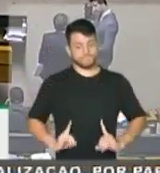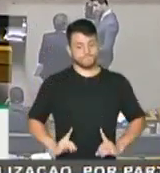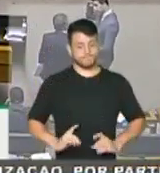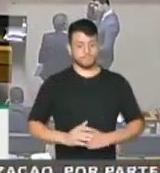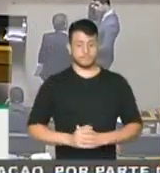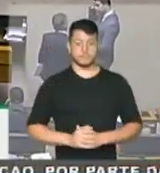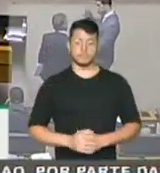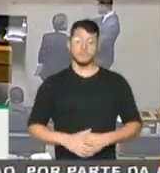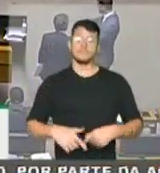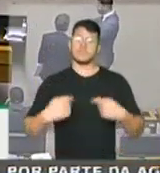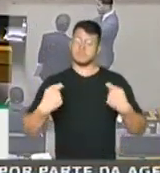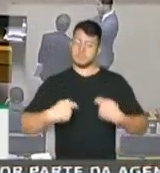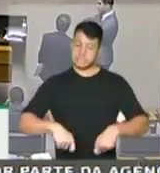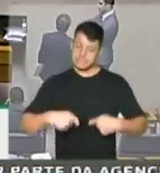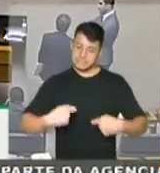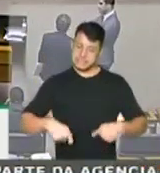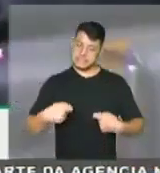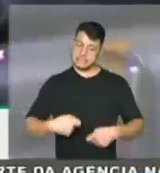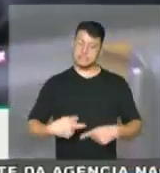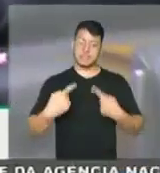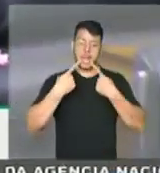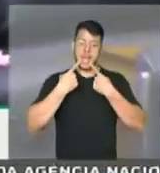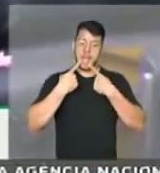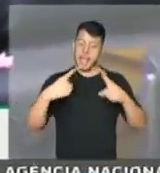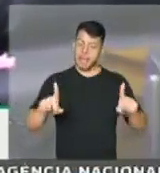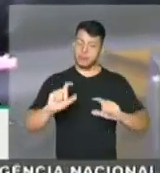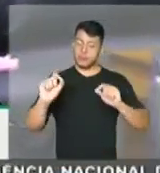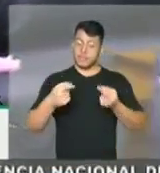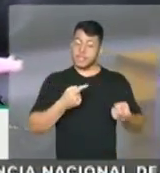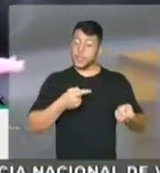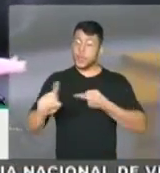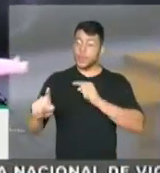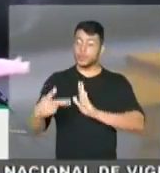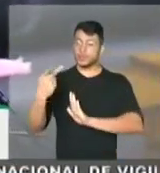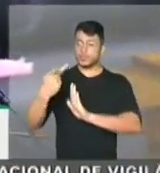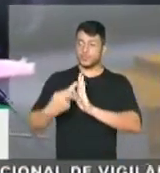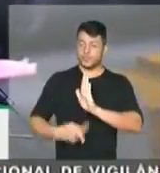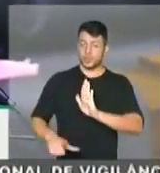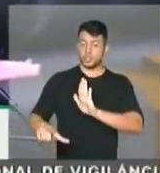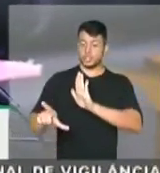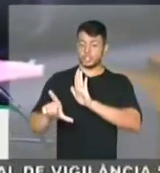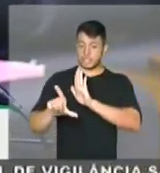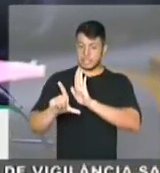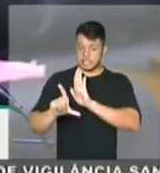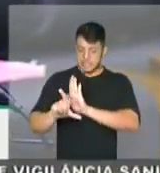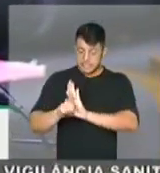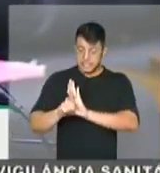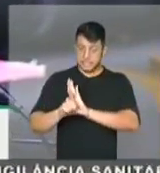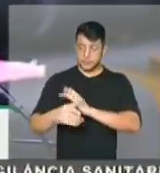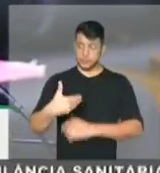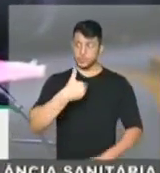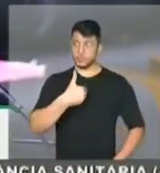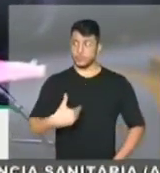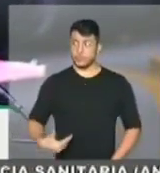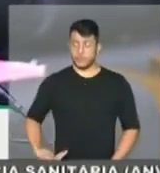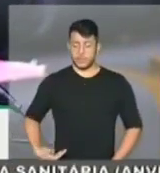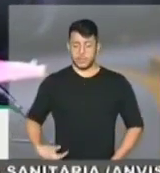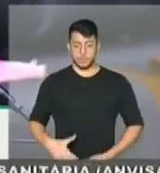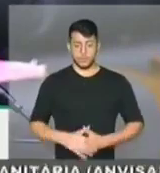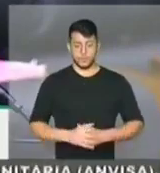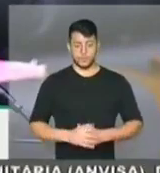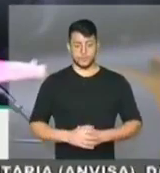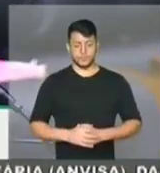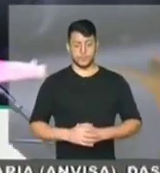preciso protestar protestar contra o projeto de lei que foi enviado pelo governo para esta casa